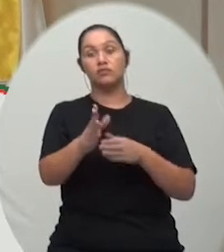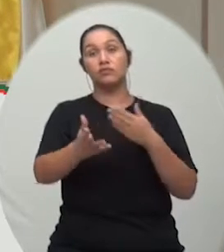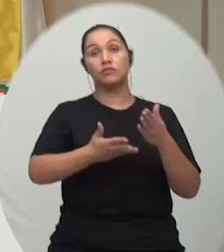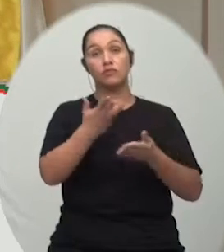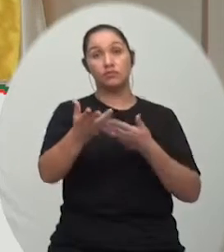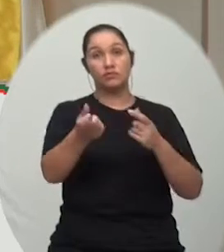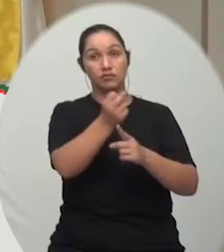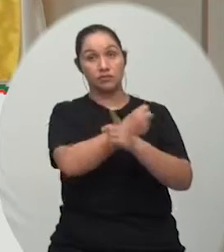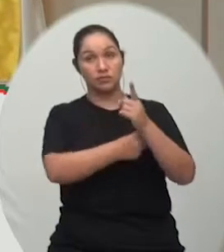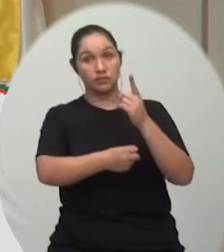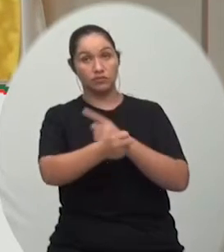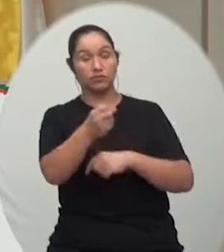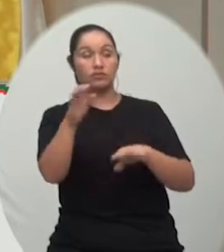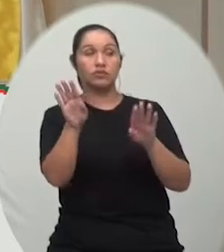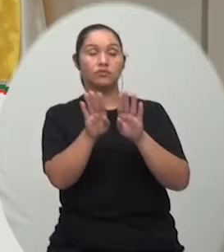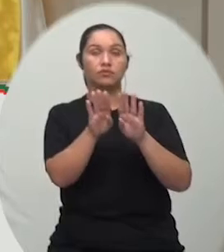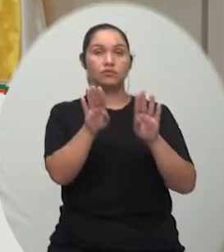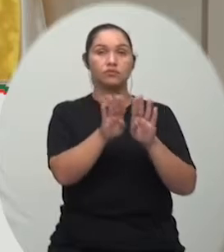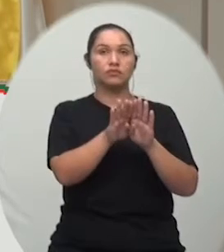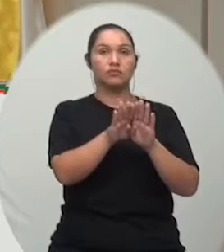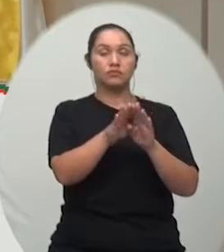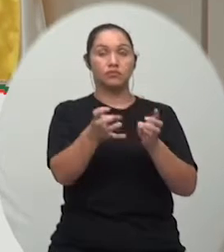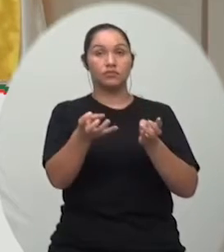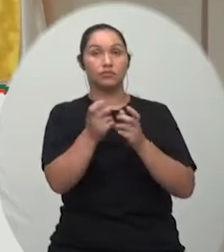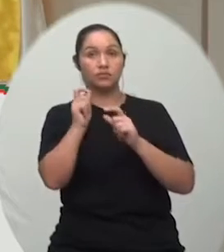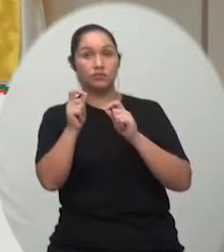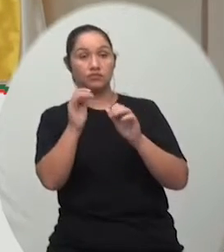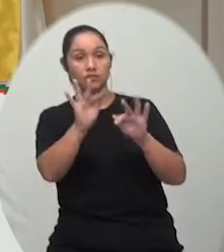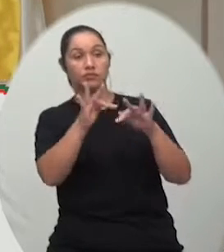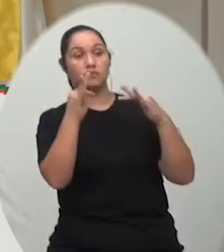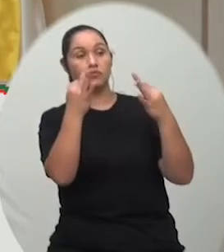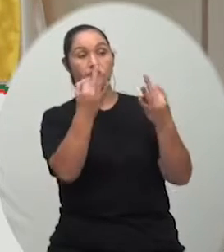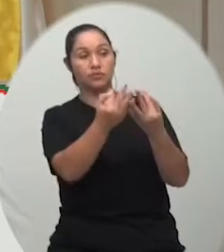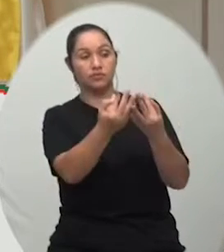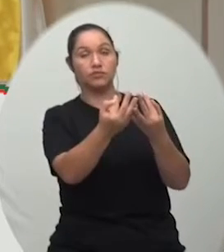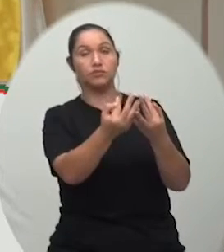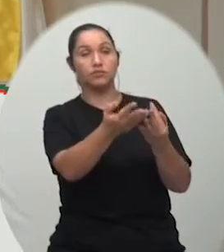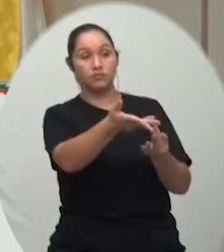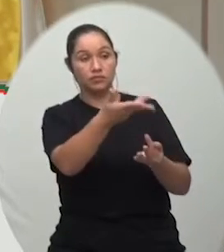oferecer para essas famílias um curso,